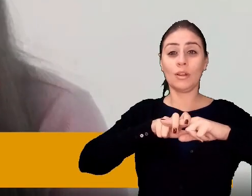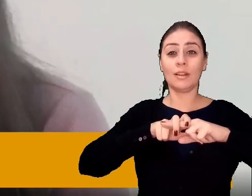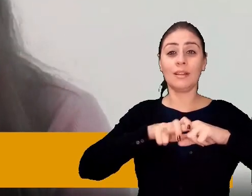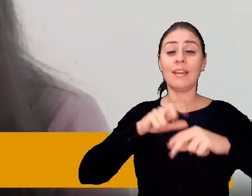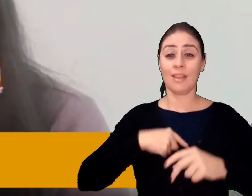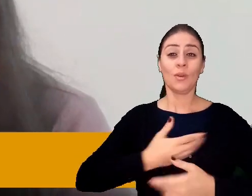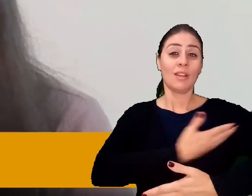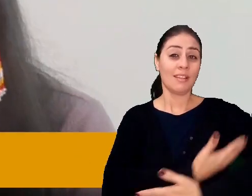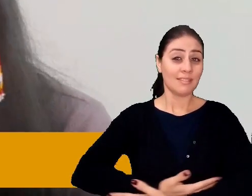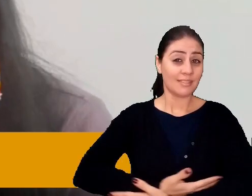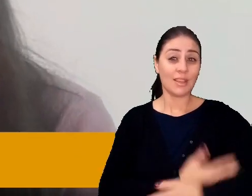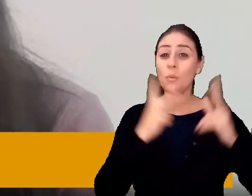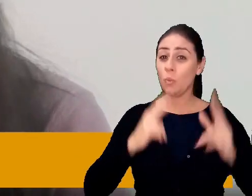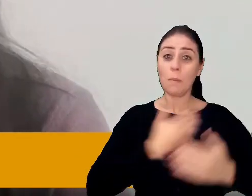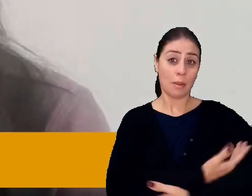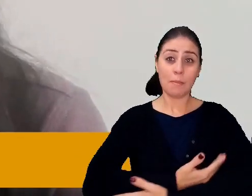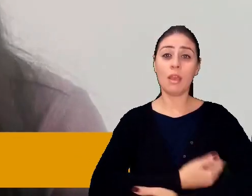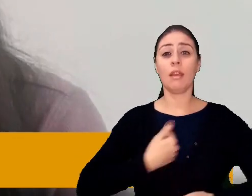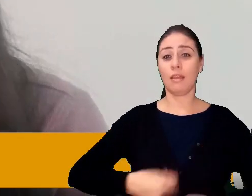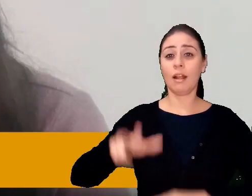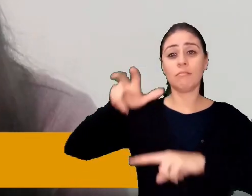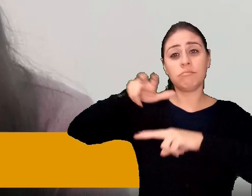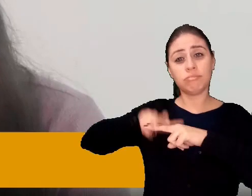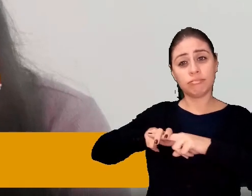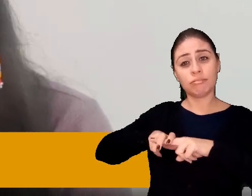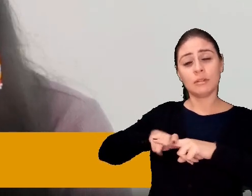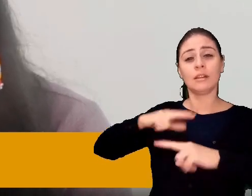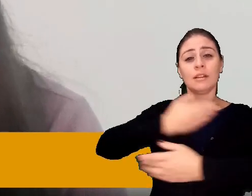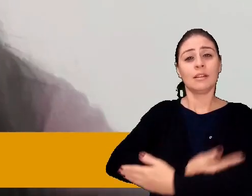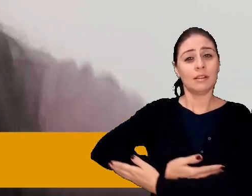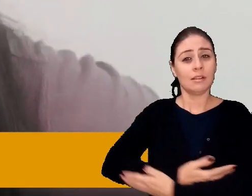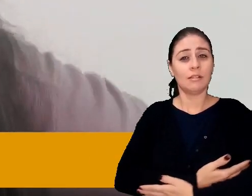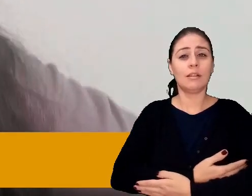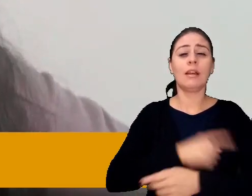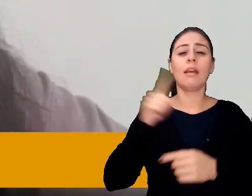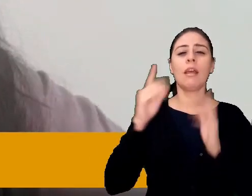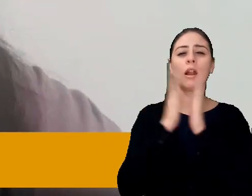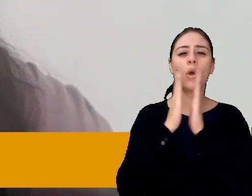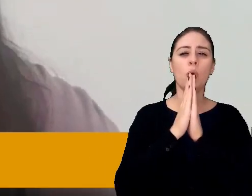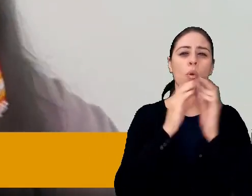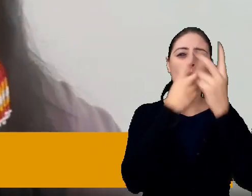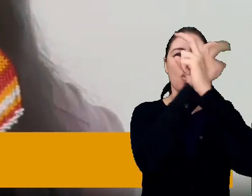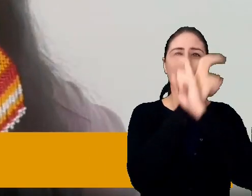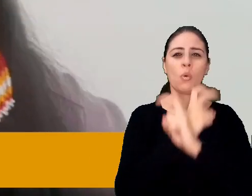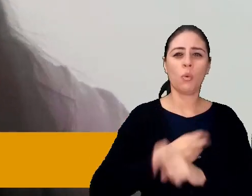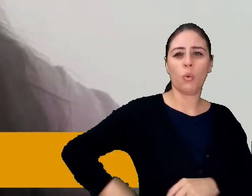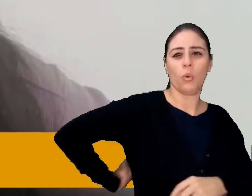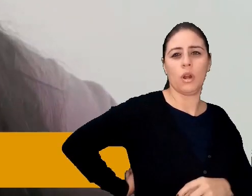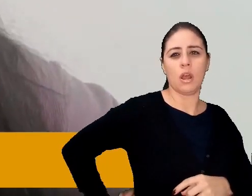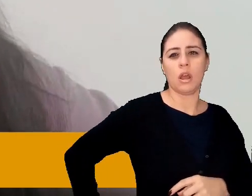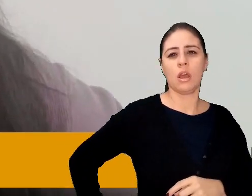eu deitei no colo dela, ela me pegou no colo como se eu fosse um bebê. E ela orou cada vértebra da minha coluna, isso eu nunca vou